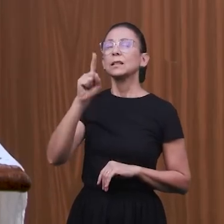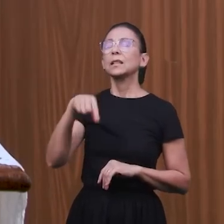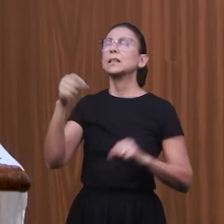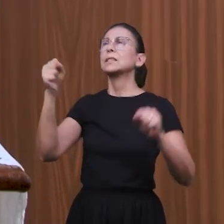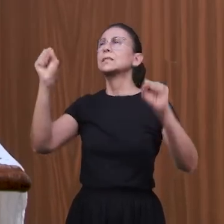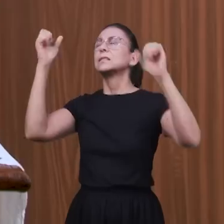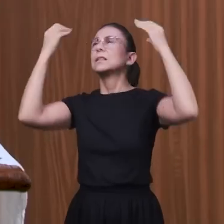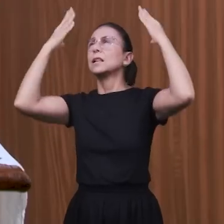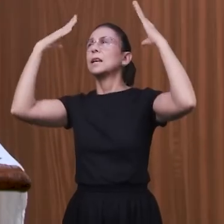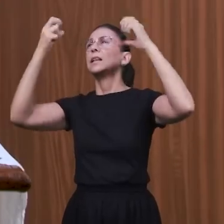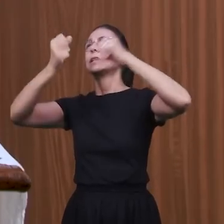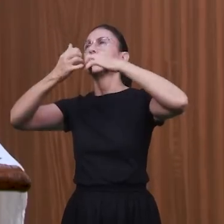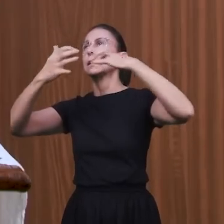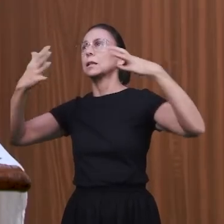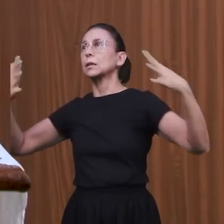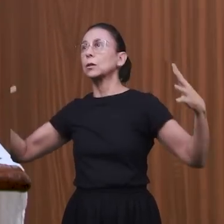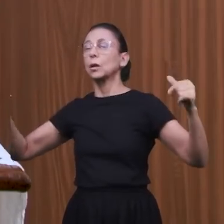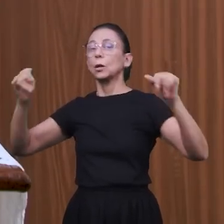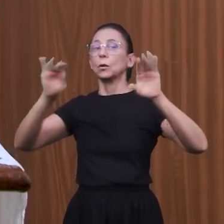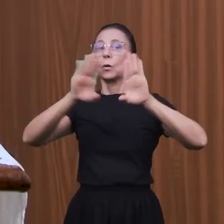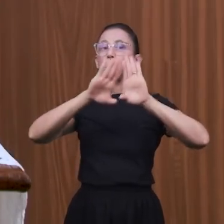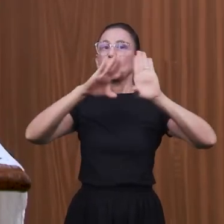Glória? Levantai-vos, ó portais